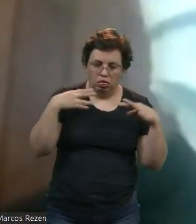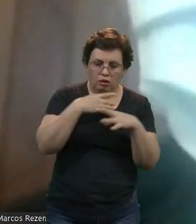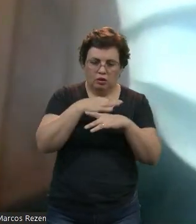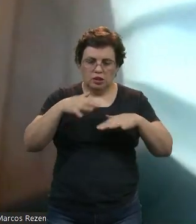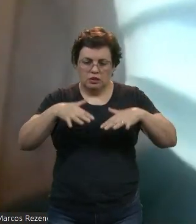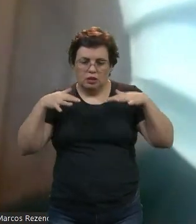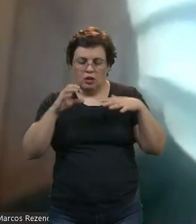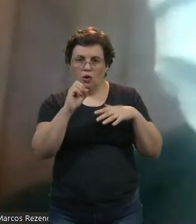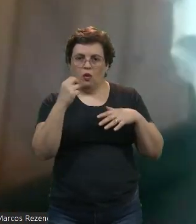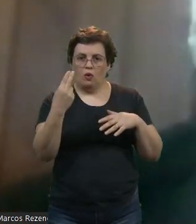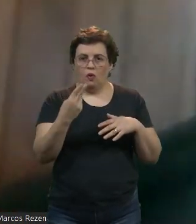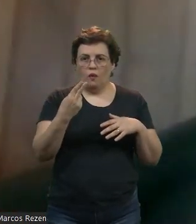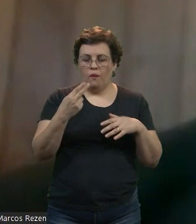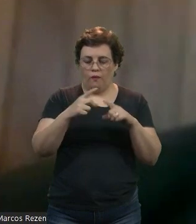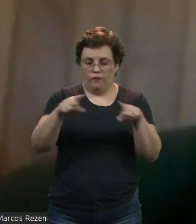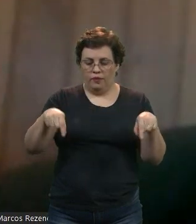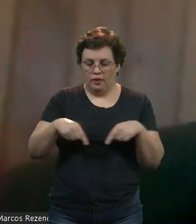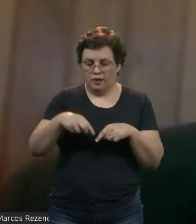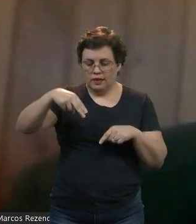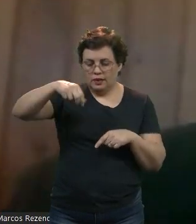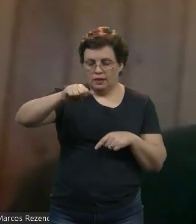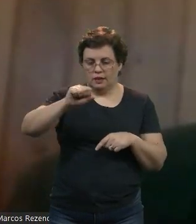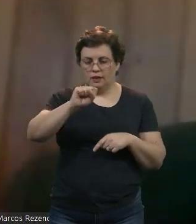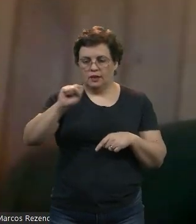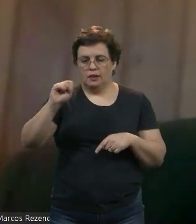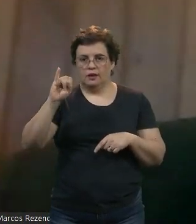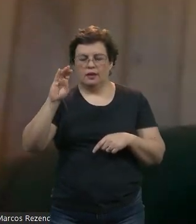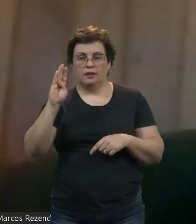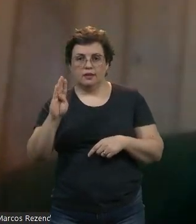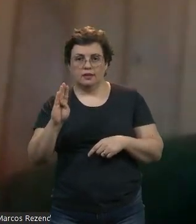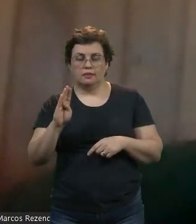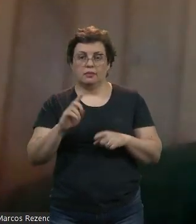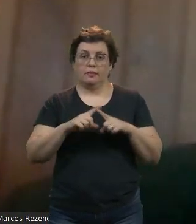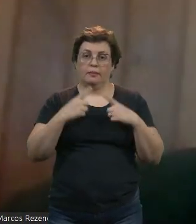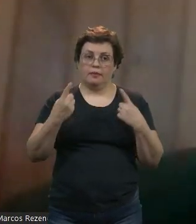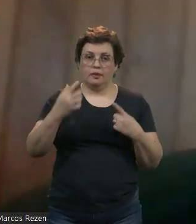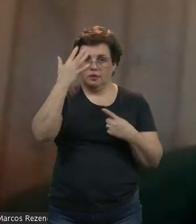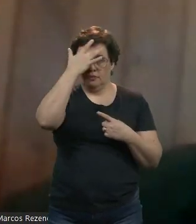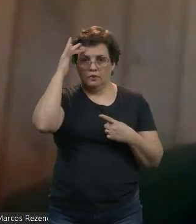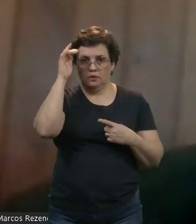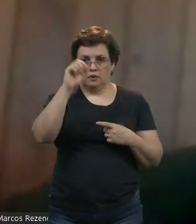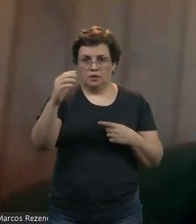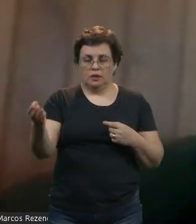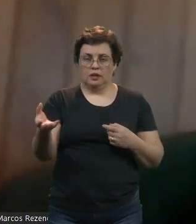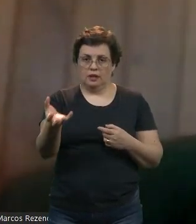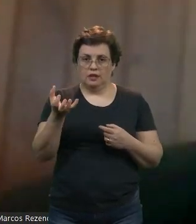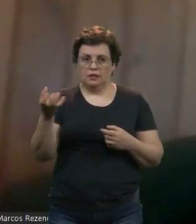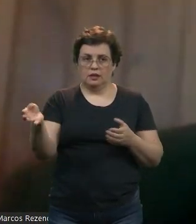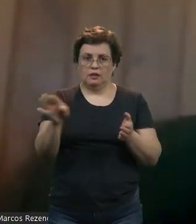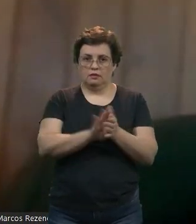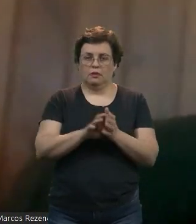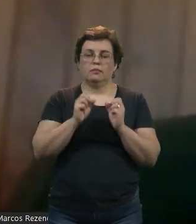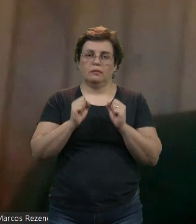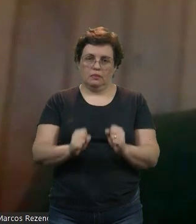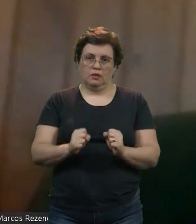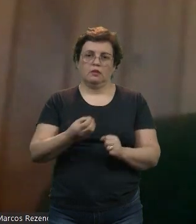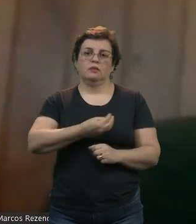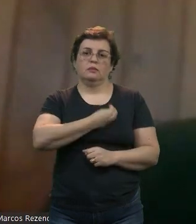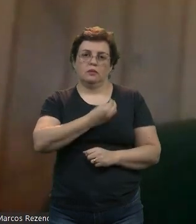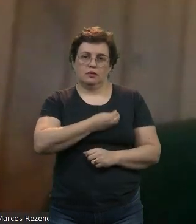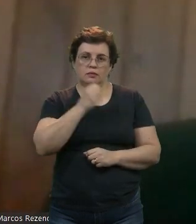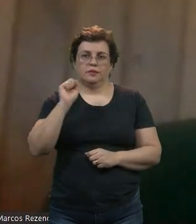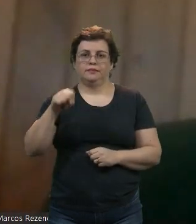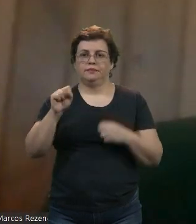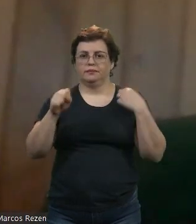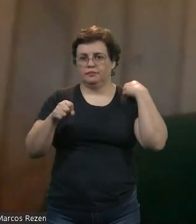na sala na Cibicure. Mas as pessoas que quiserem participar dentro desse regramento da casa poderá participar